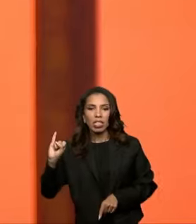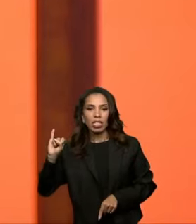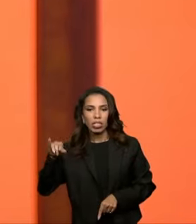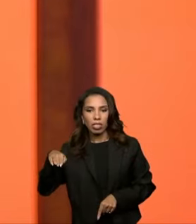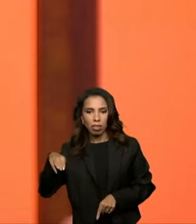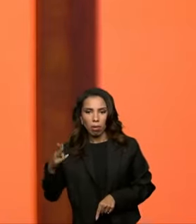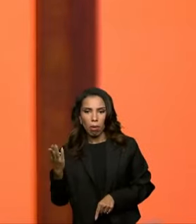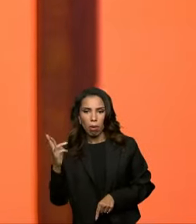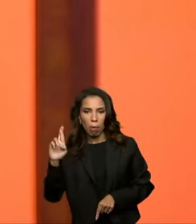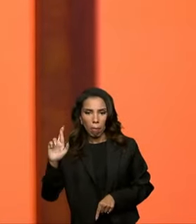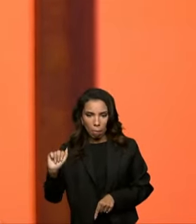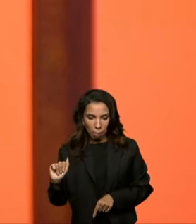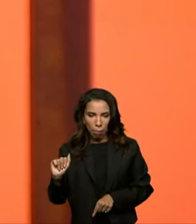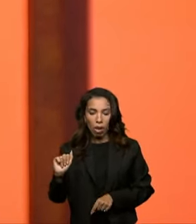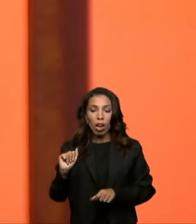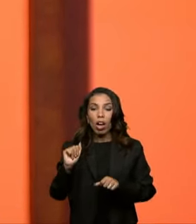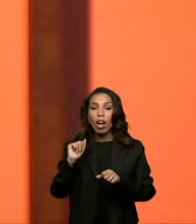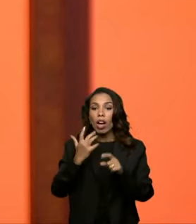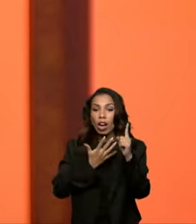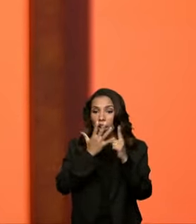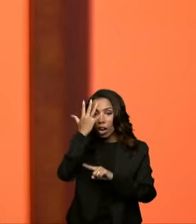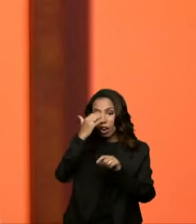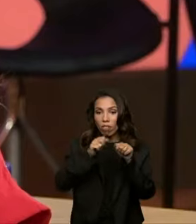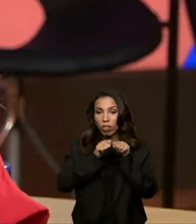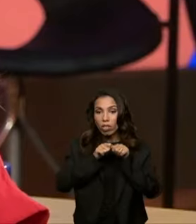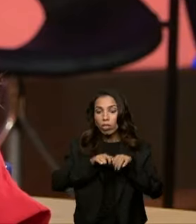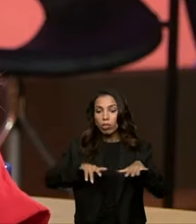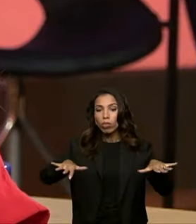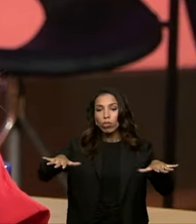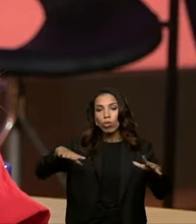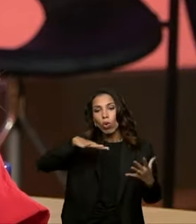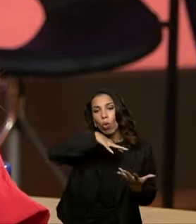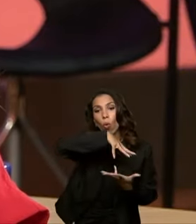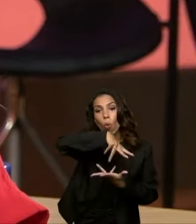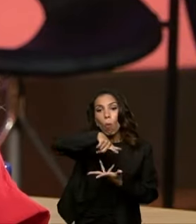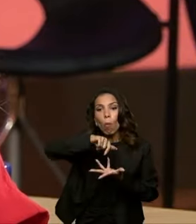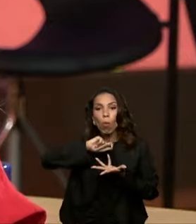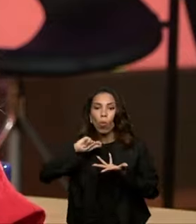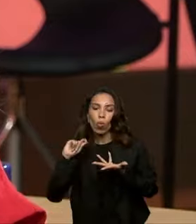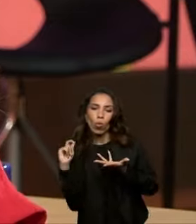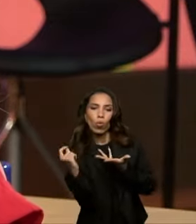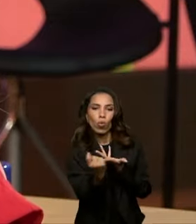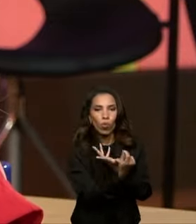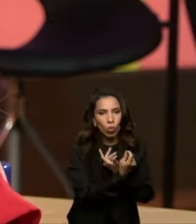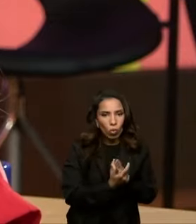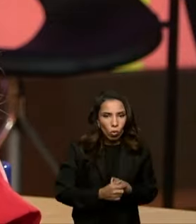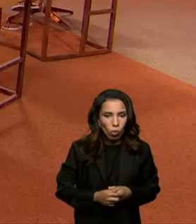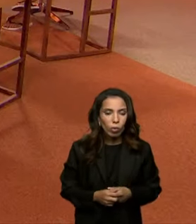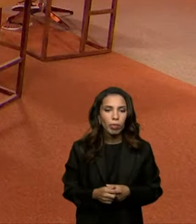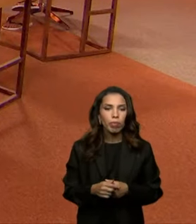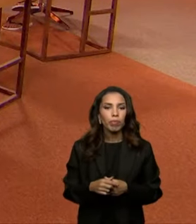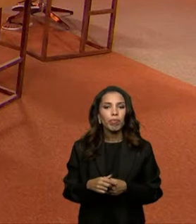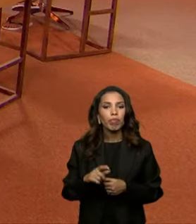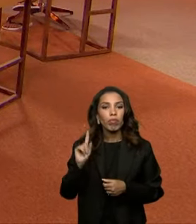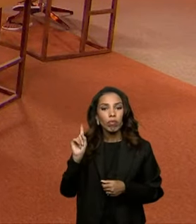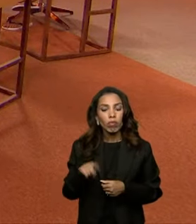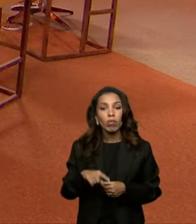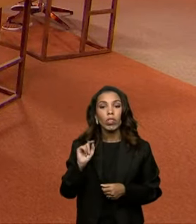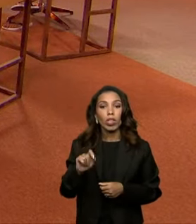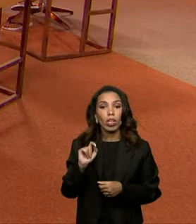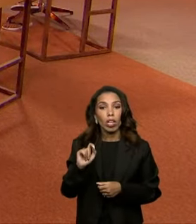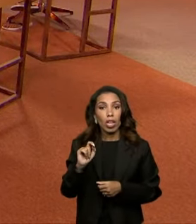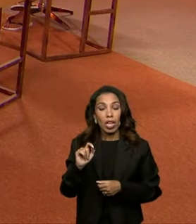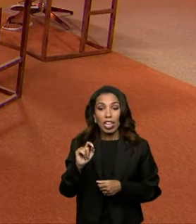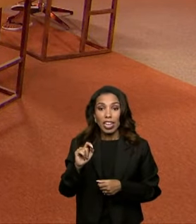dizer, o carnaval está espalhado pelo mundo inteiro. E você dizendo graças a Deus, né? Porque o bichinho adora o carnaval. Você citou esse monte